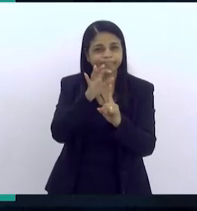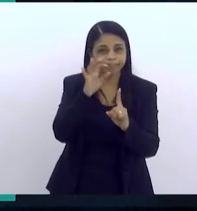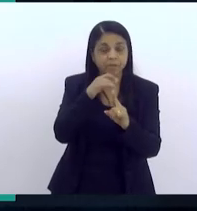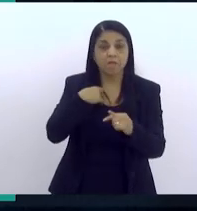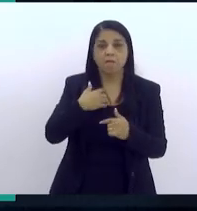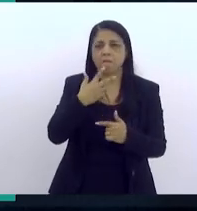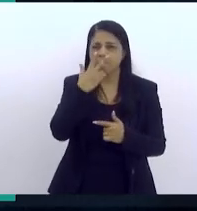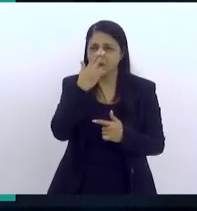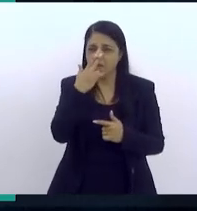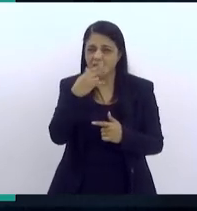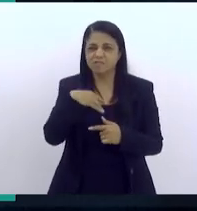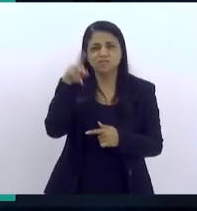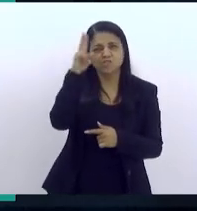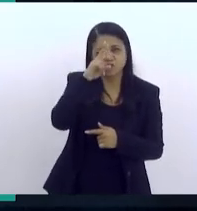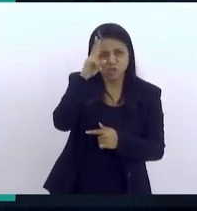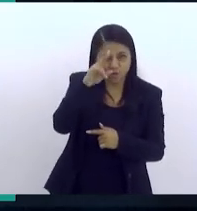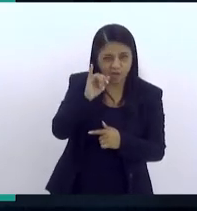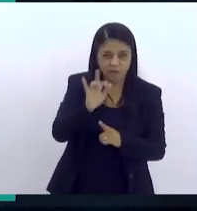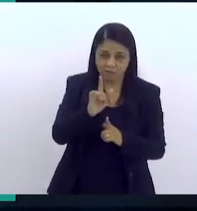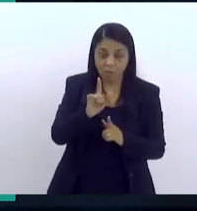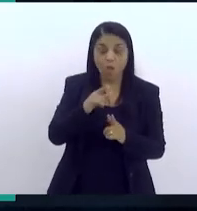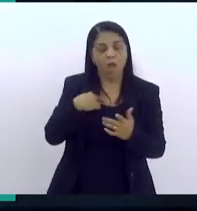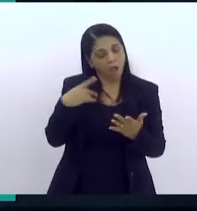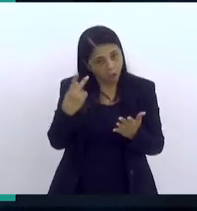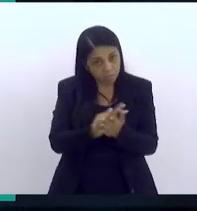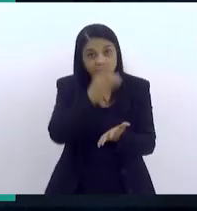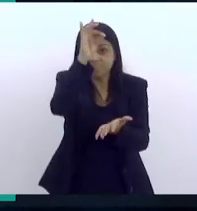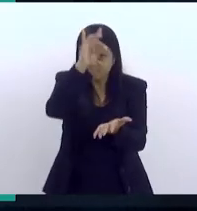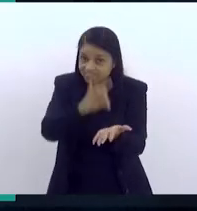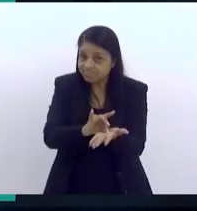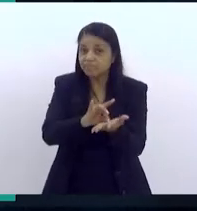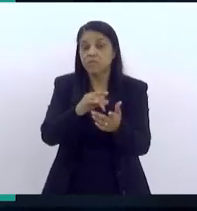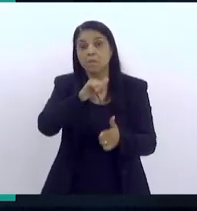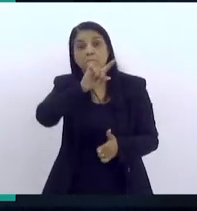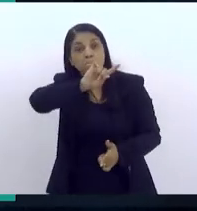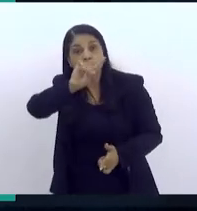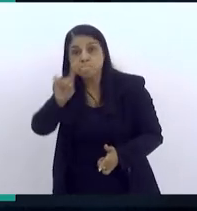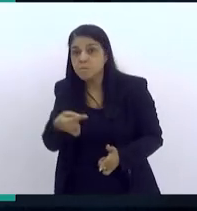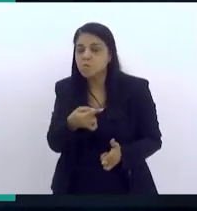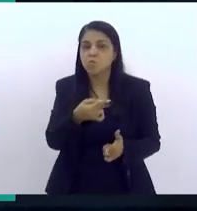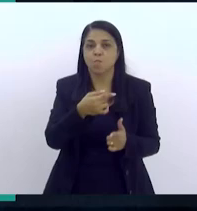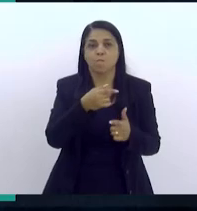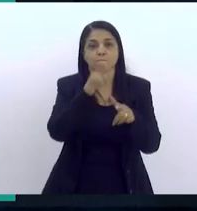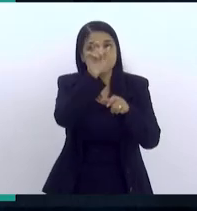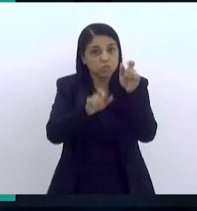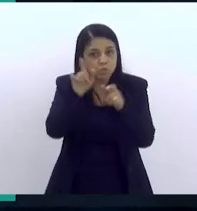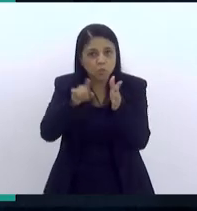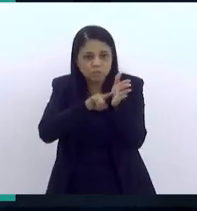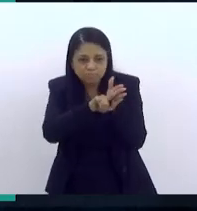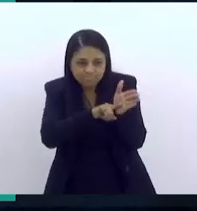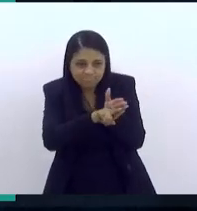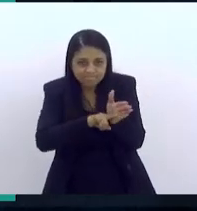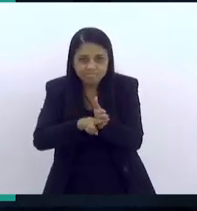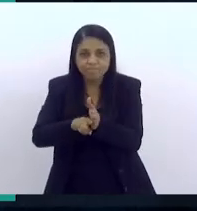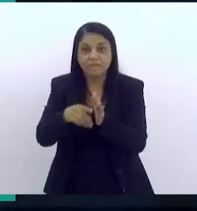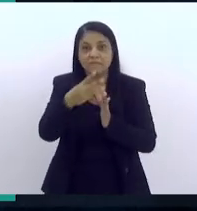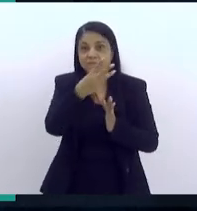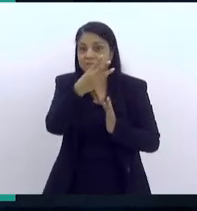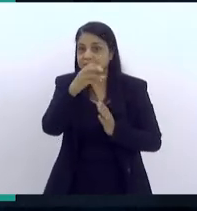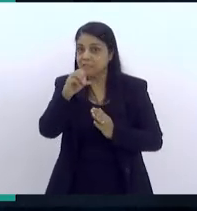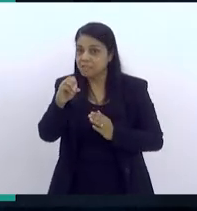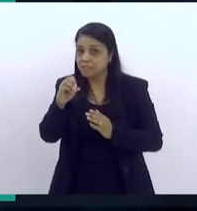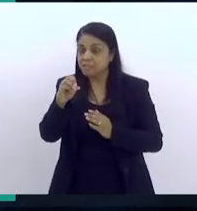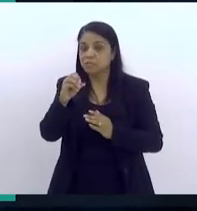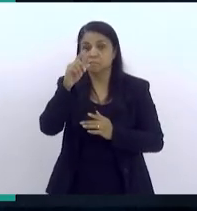Carochinha mas é o que tá acontecendo tem mais de mil pessoas investigadas aproximada aproximadamente 300 pessoas